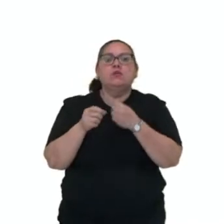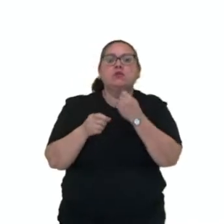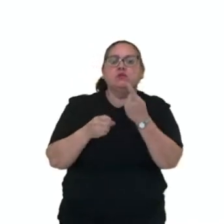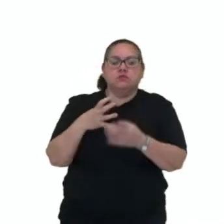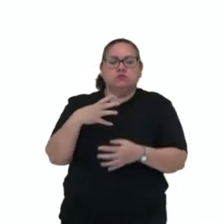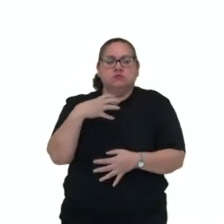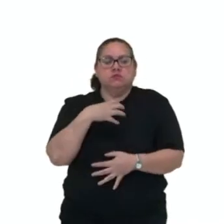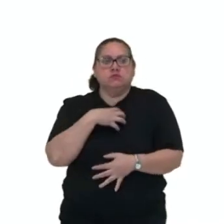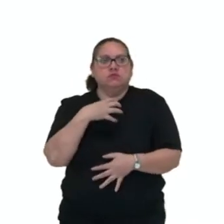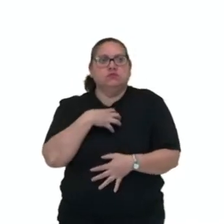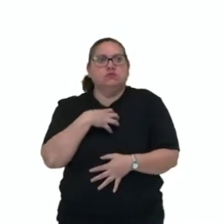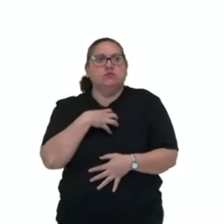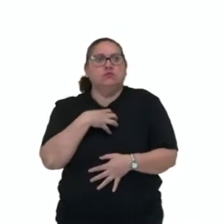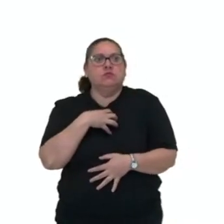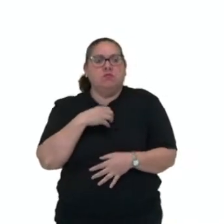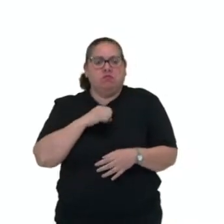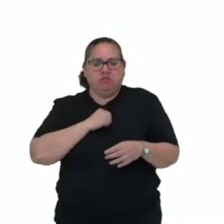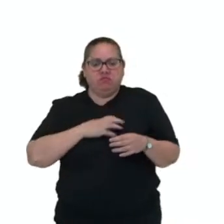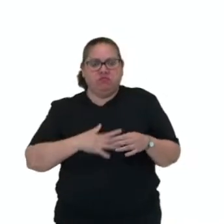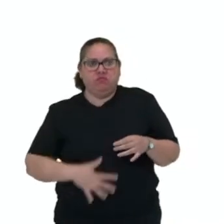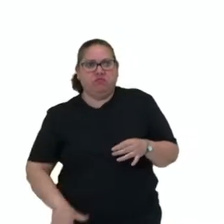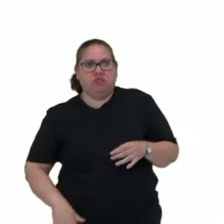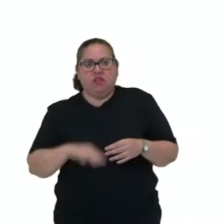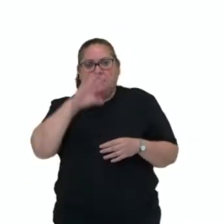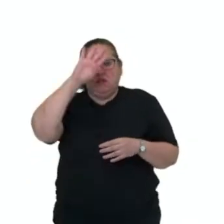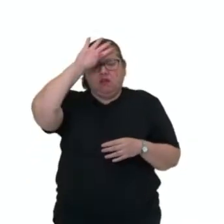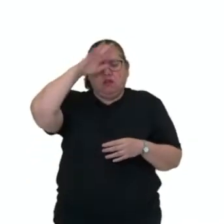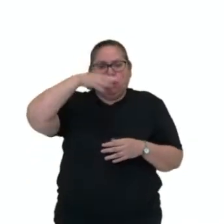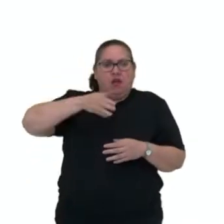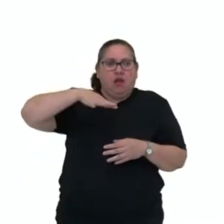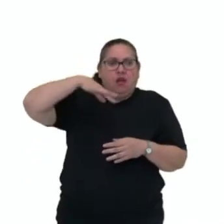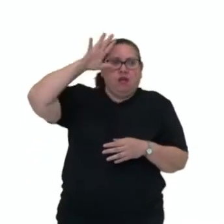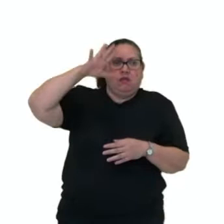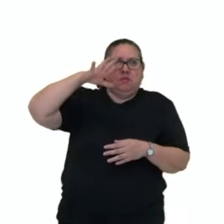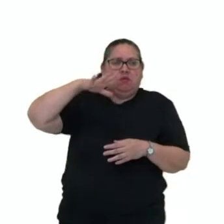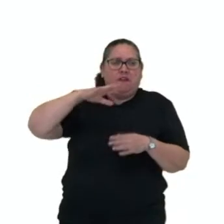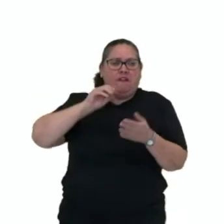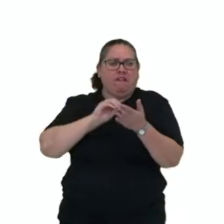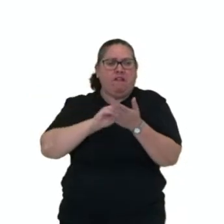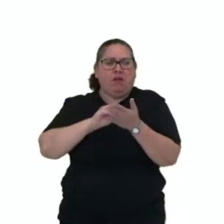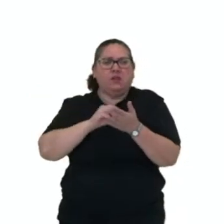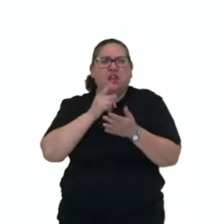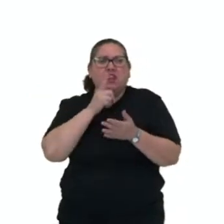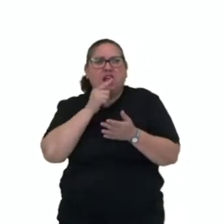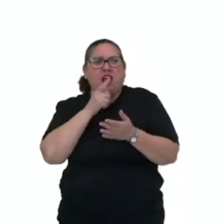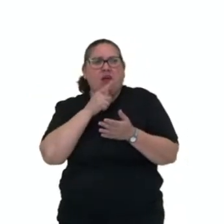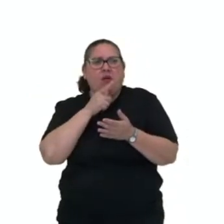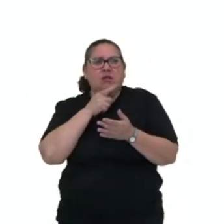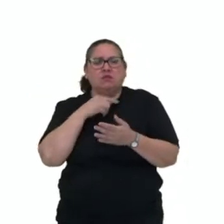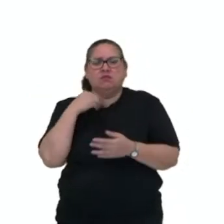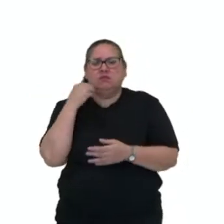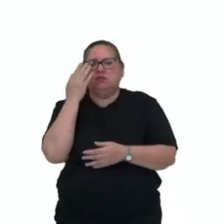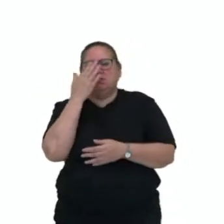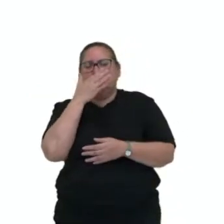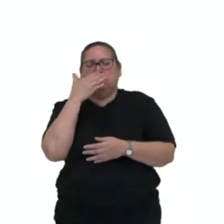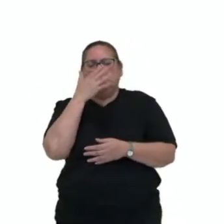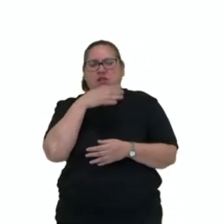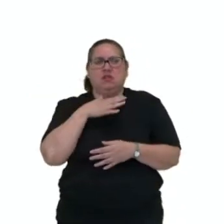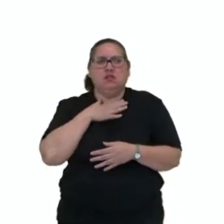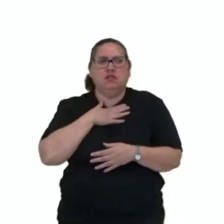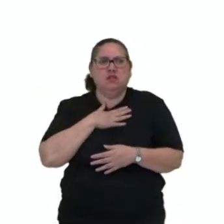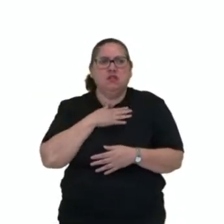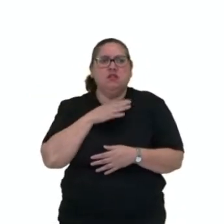os sintomas? Diarreia, febre alta, desidratação e também mal-estar.